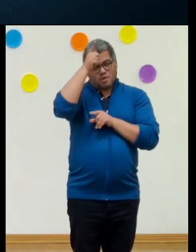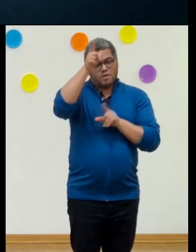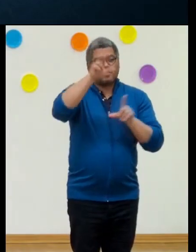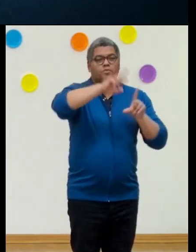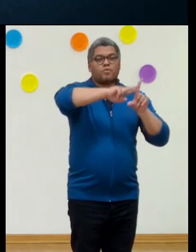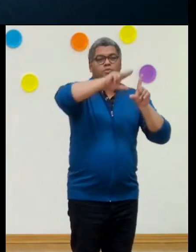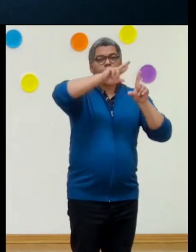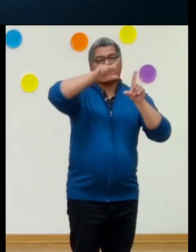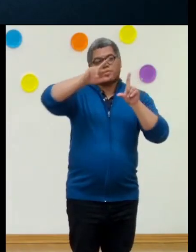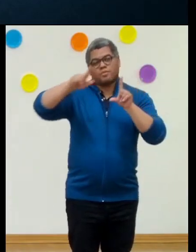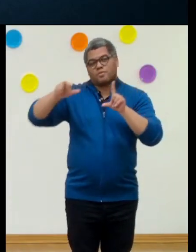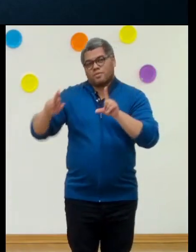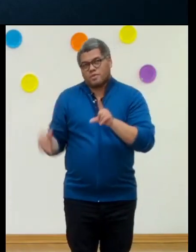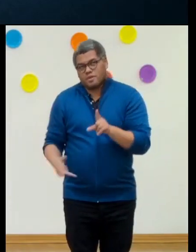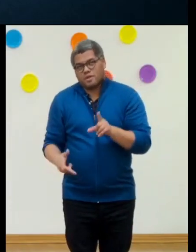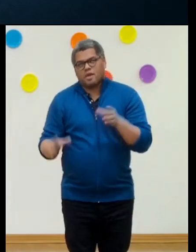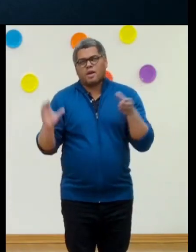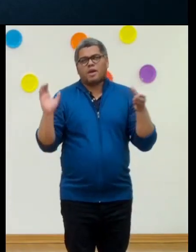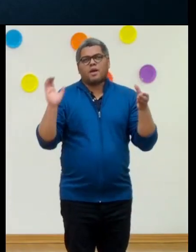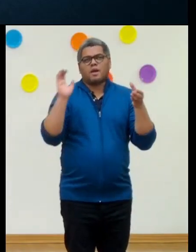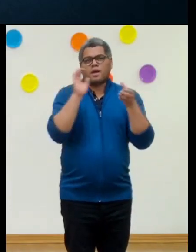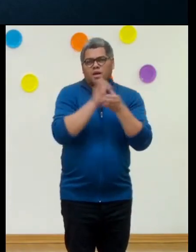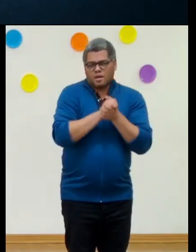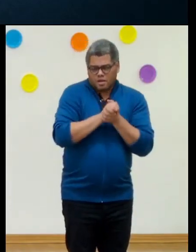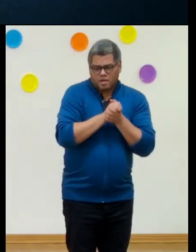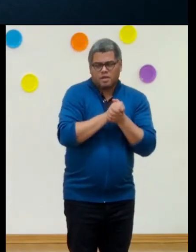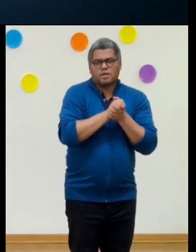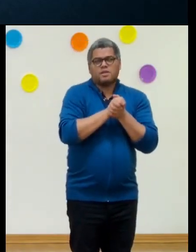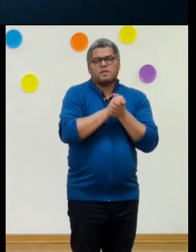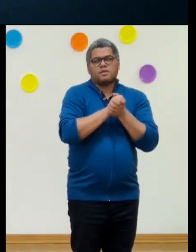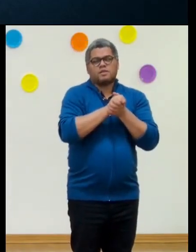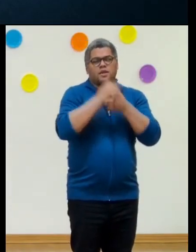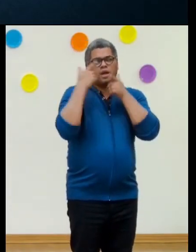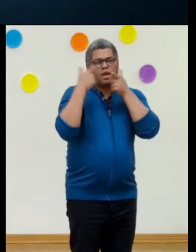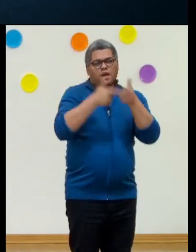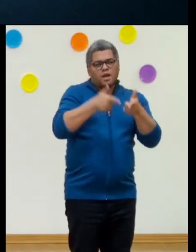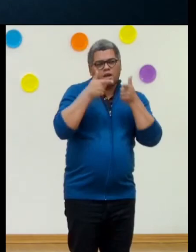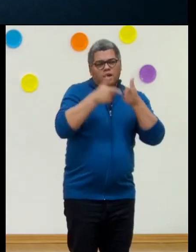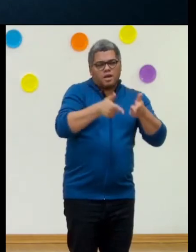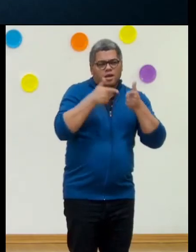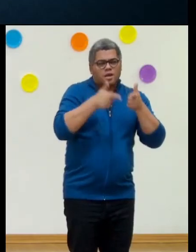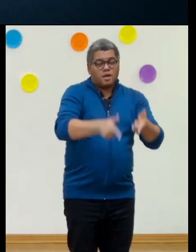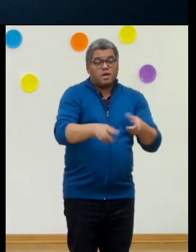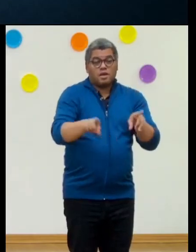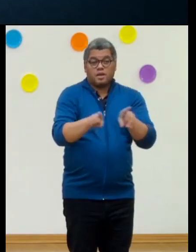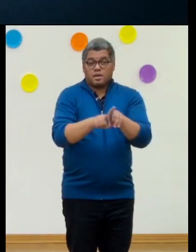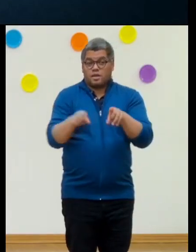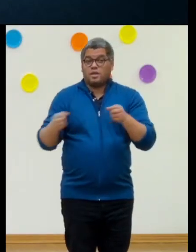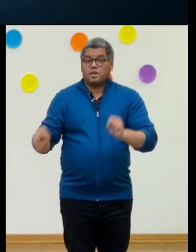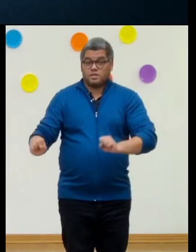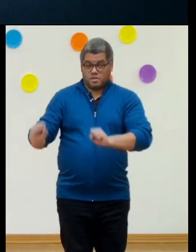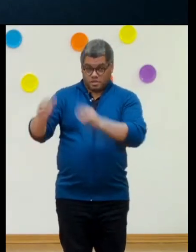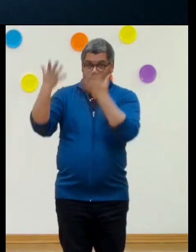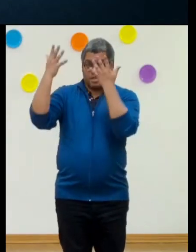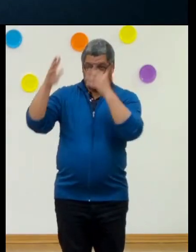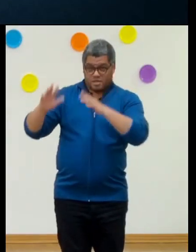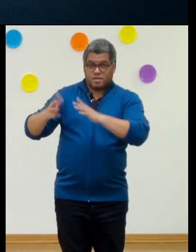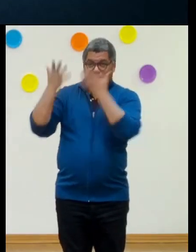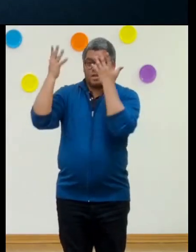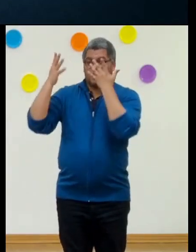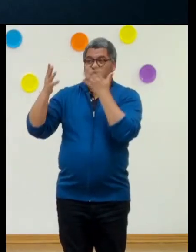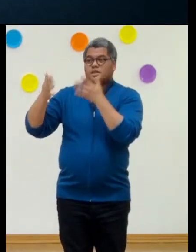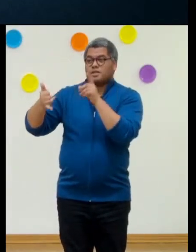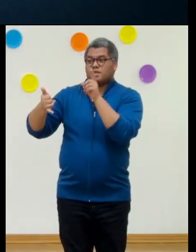banaliza casamento. Banaliza o casamento e celebra o adultério. Quer ver uma